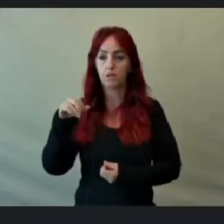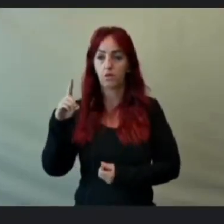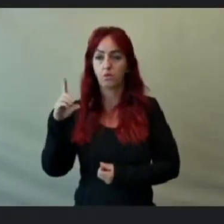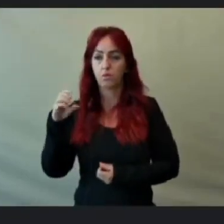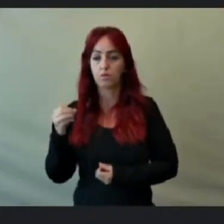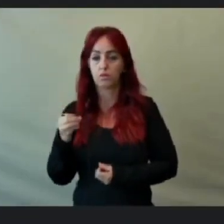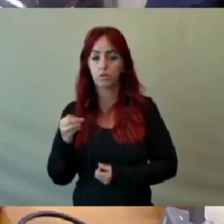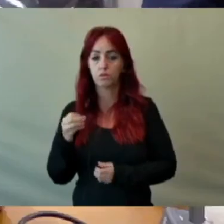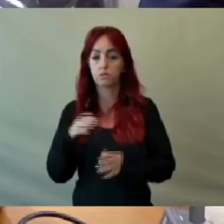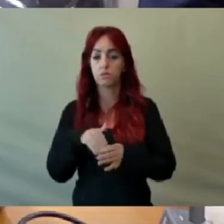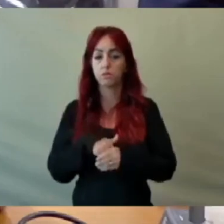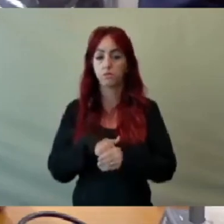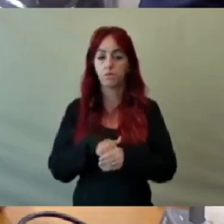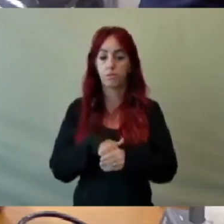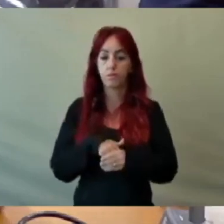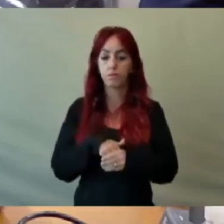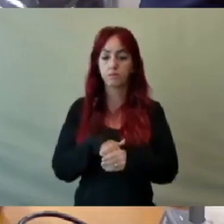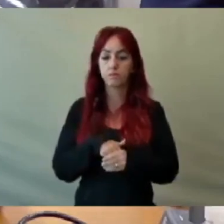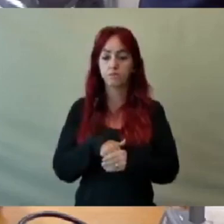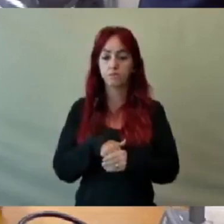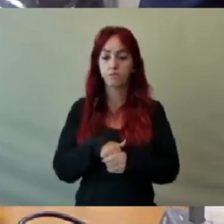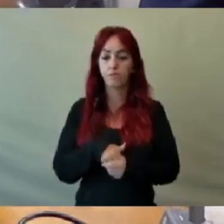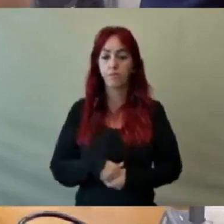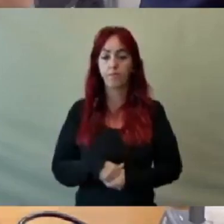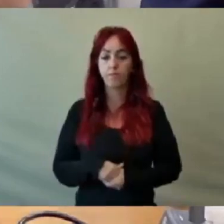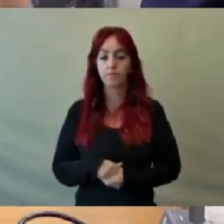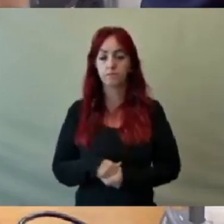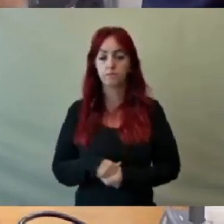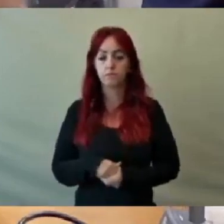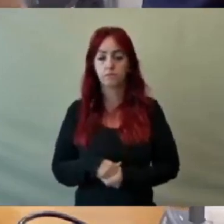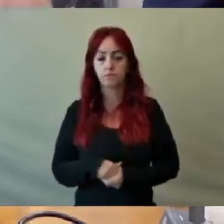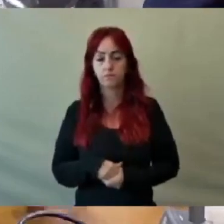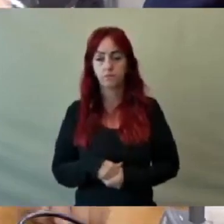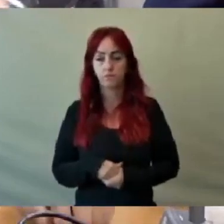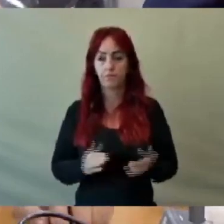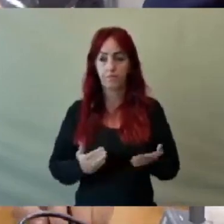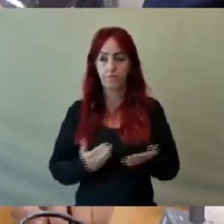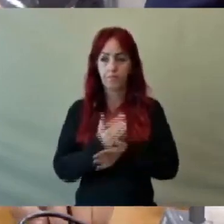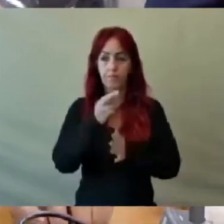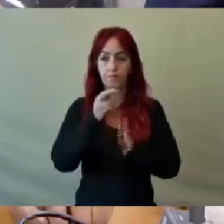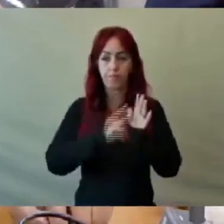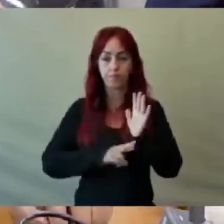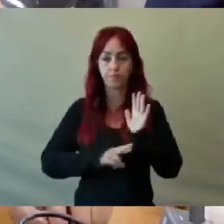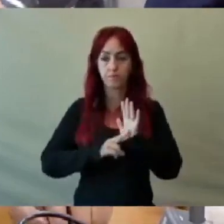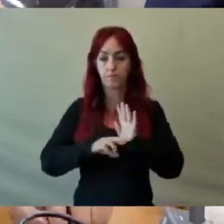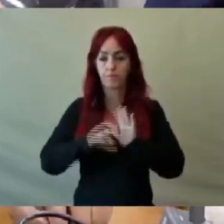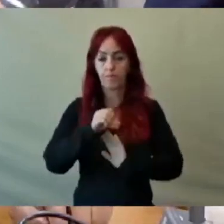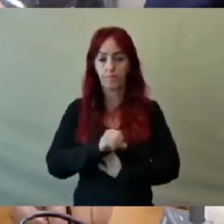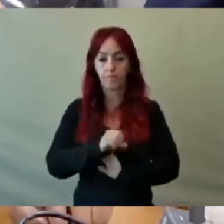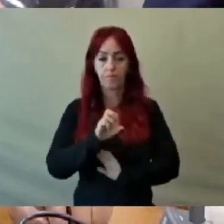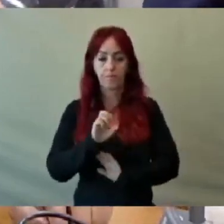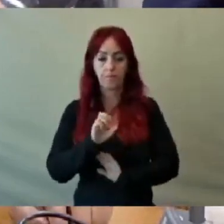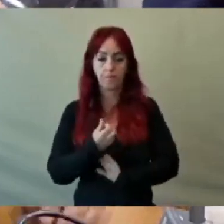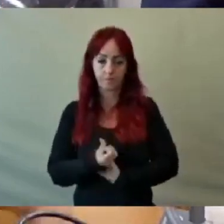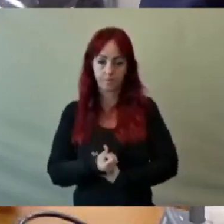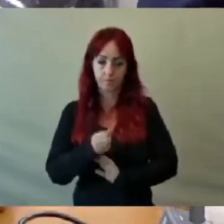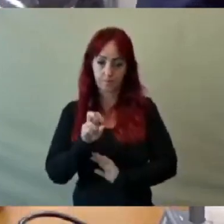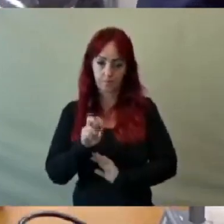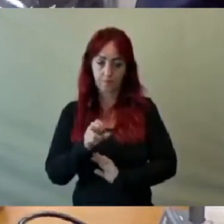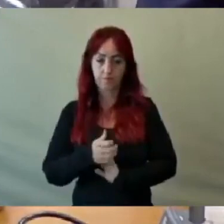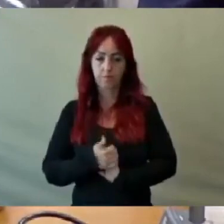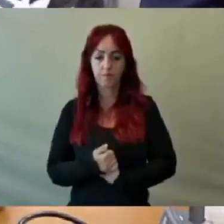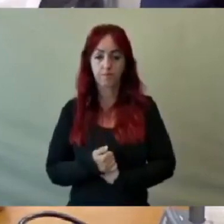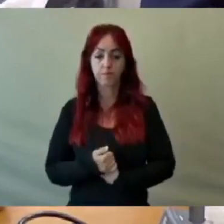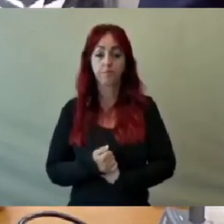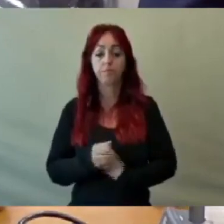Com requerimento. Com requerimento. Então, fica aprovado o requerimento de comissão 965-2024. 3. Requerimento de comissão